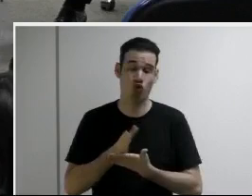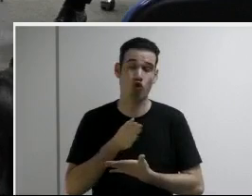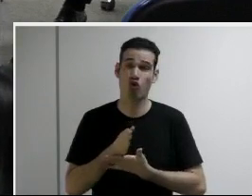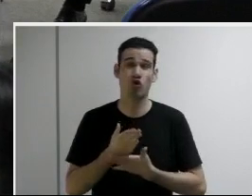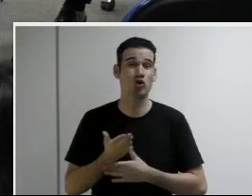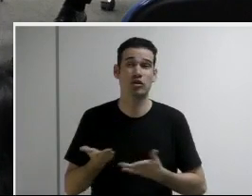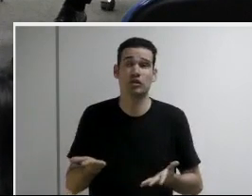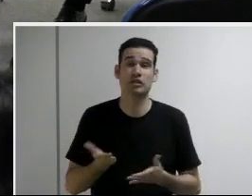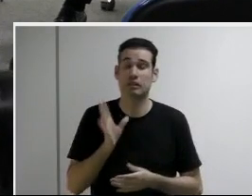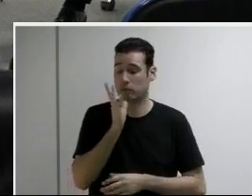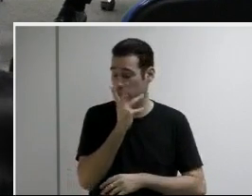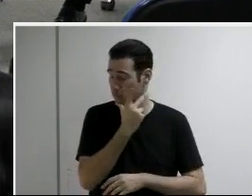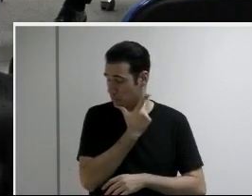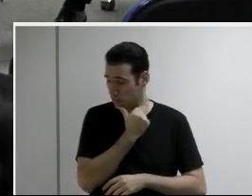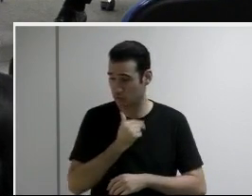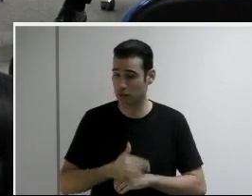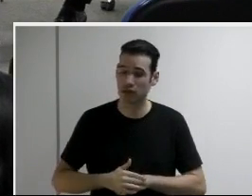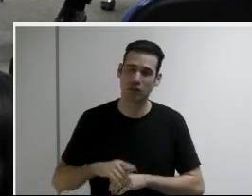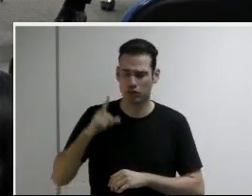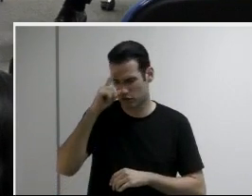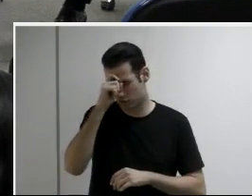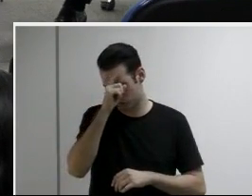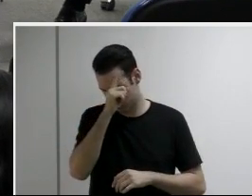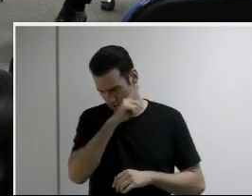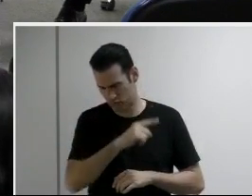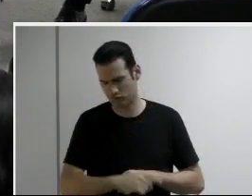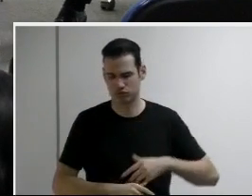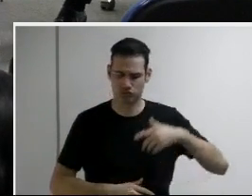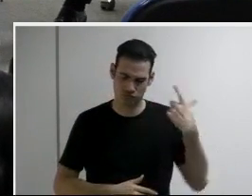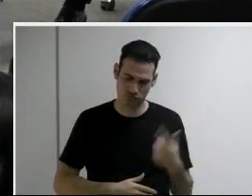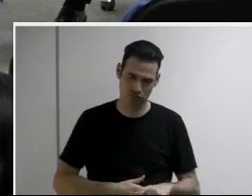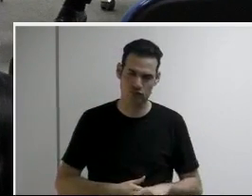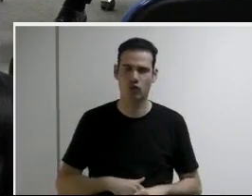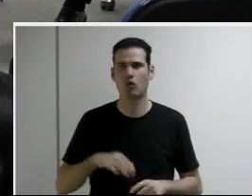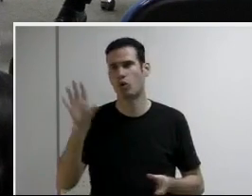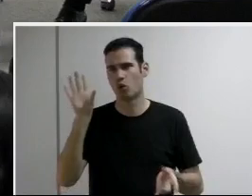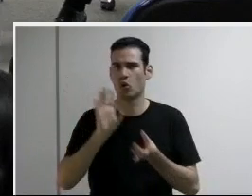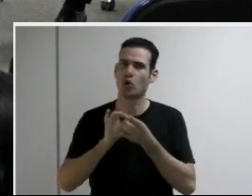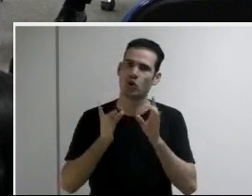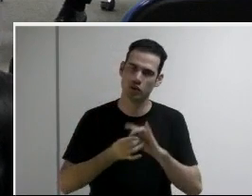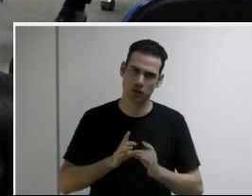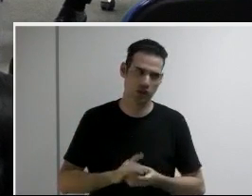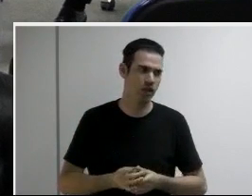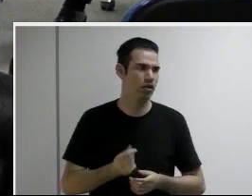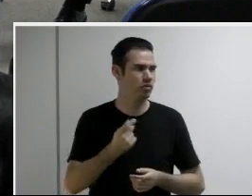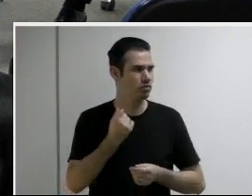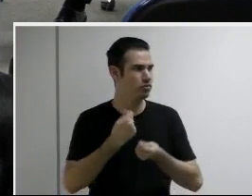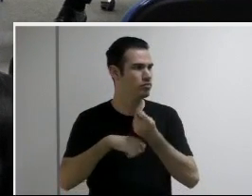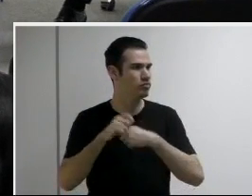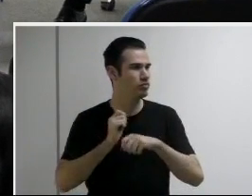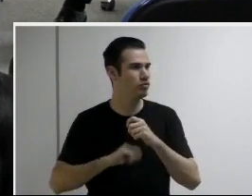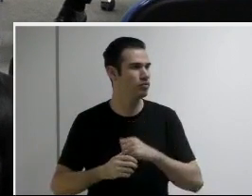maneira, viciando a dificuldade que eu tinha, de novo, por contexto político-orçamentário.